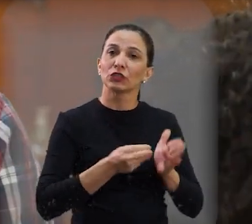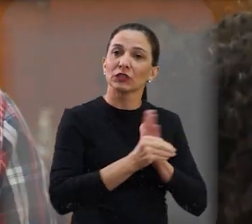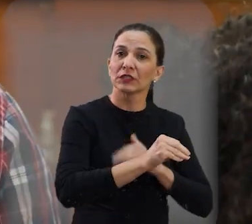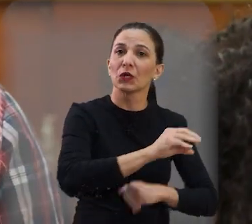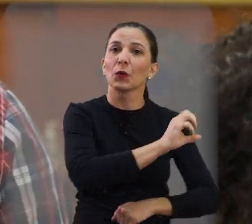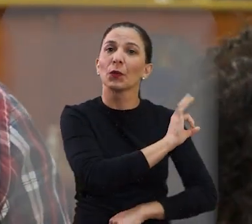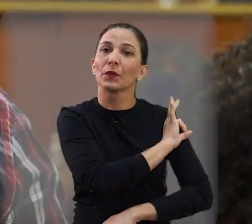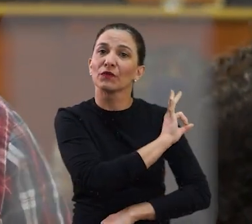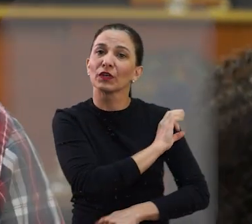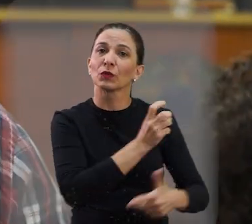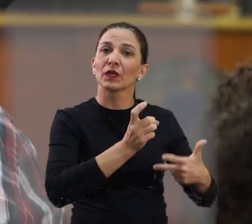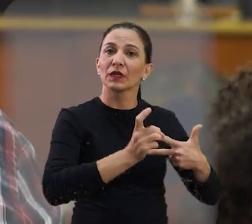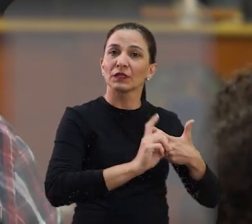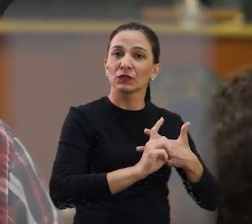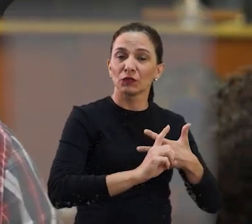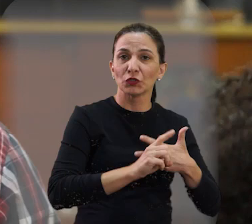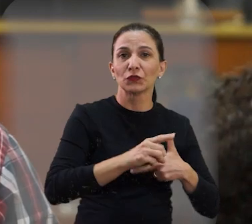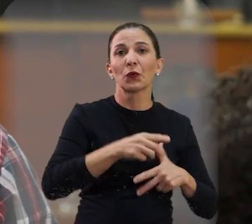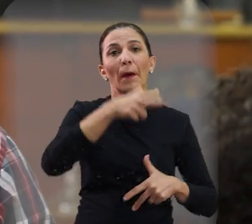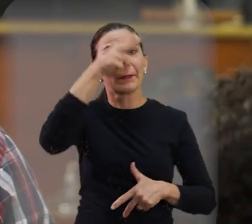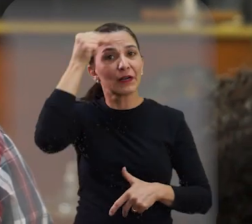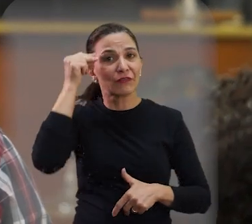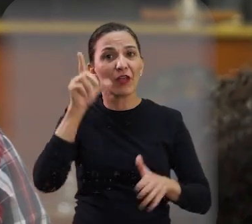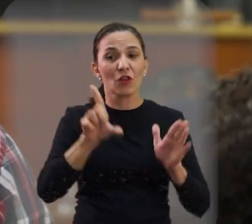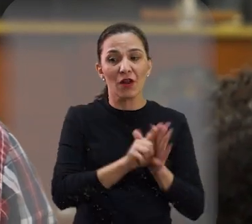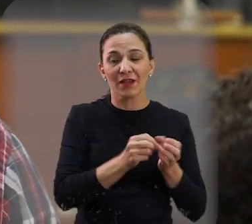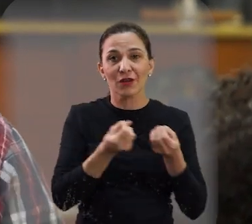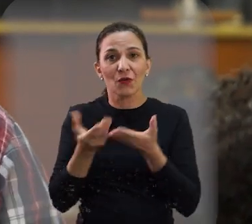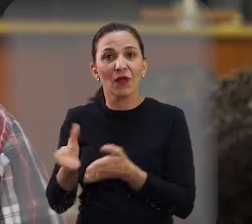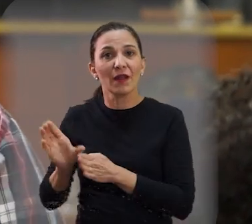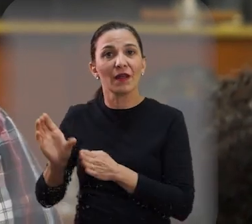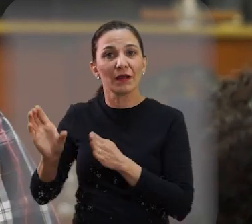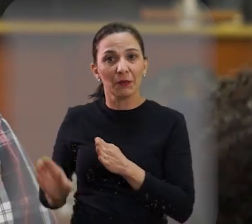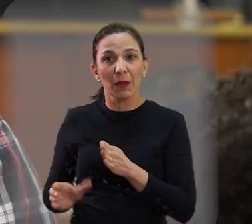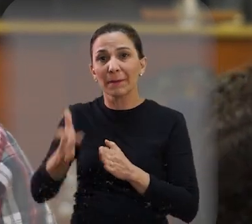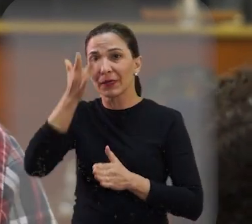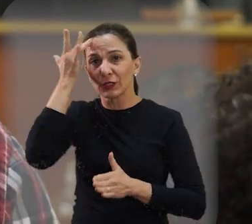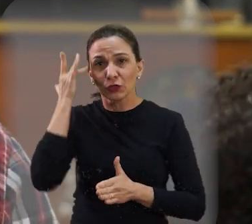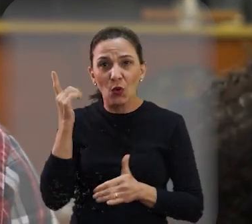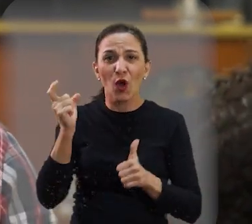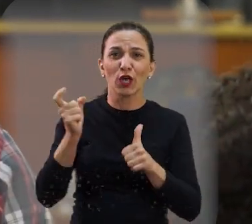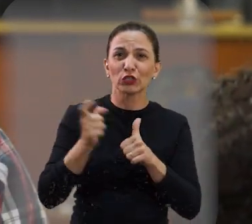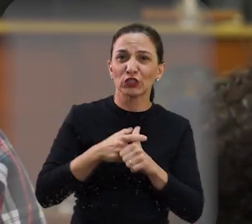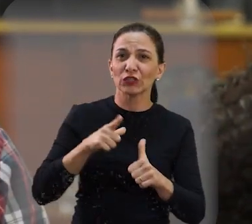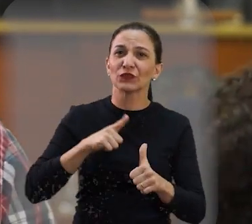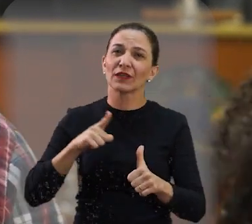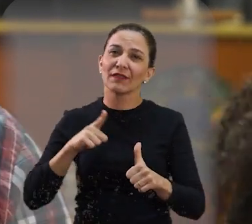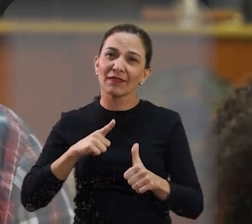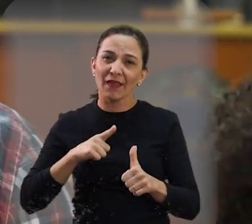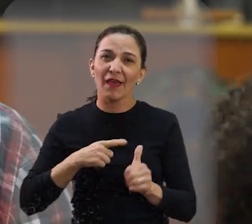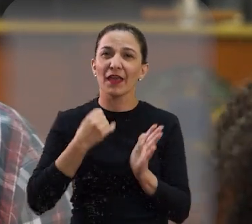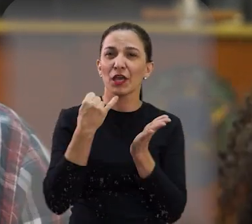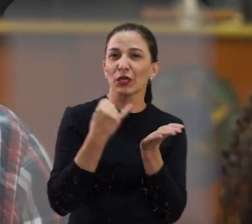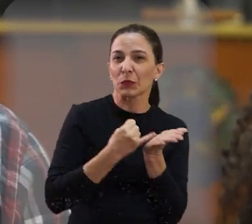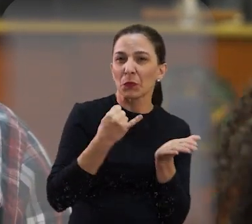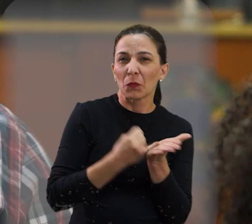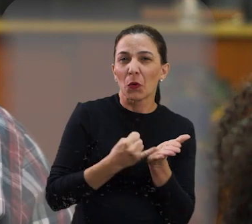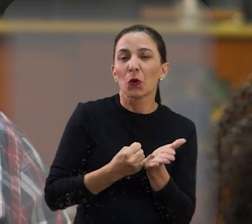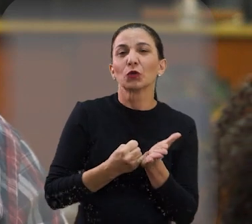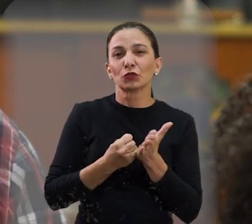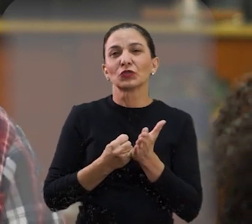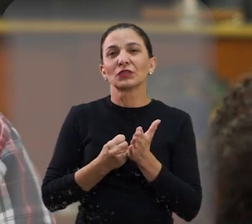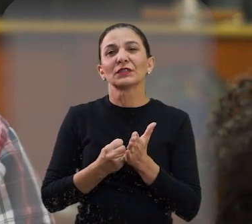prefeito mandou a lei que dá direito a todas as pessoas que têm seus tributos atrasados tanto no DAY como na prefeitura